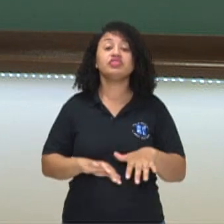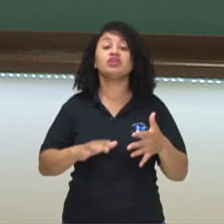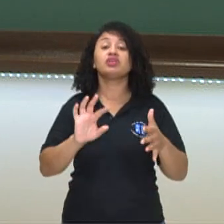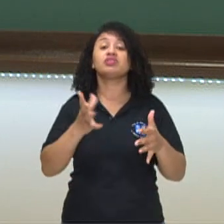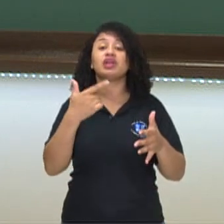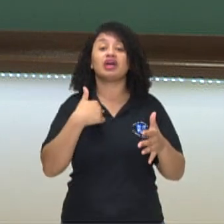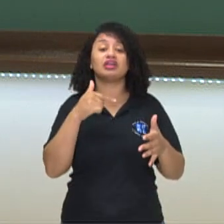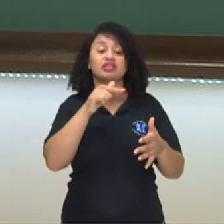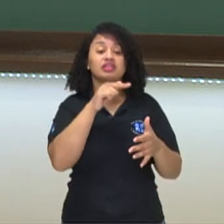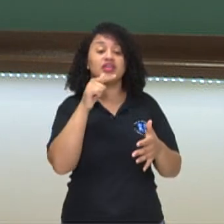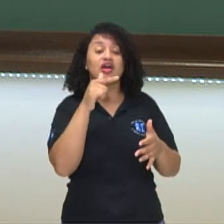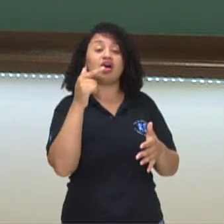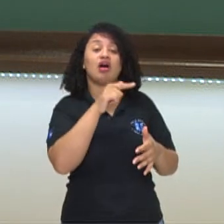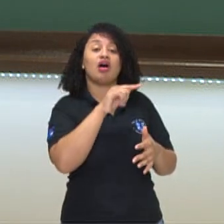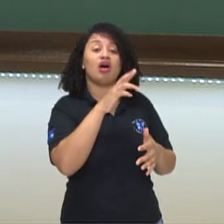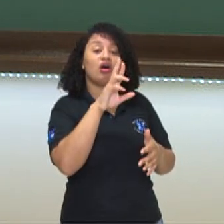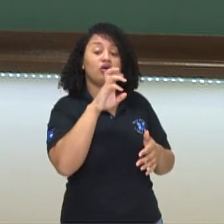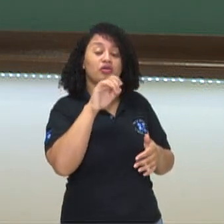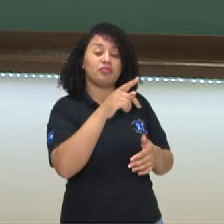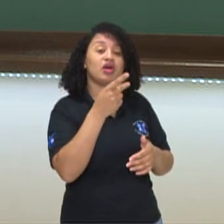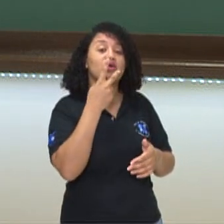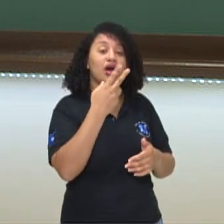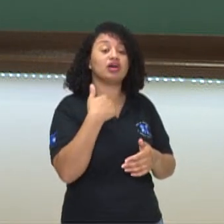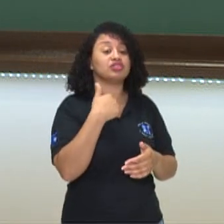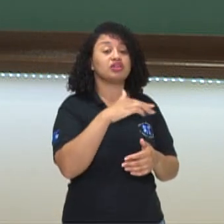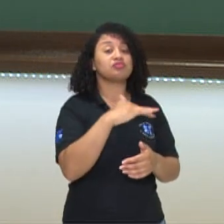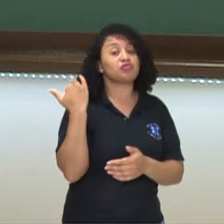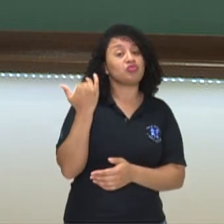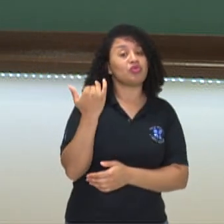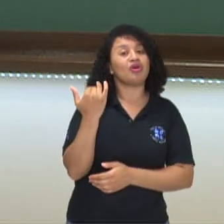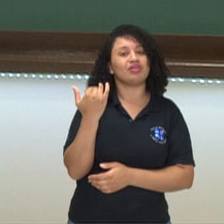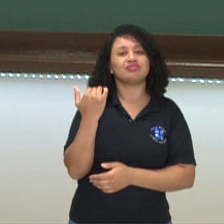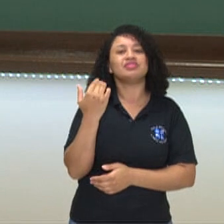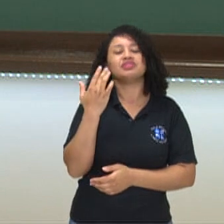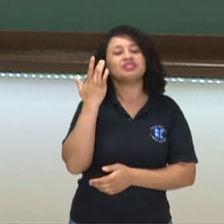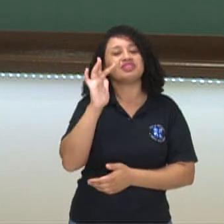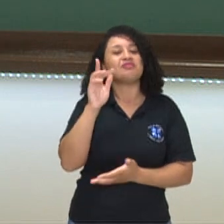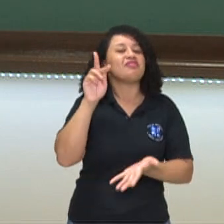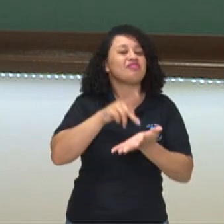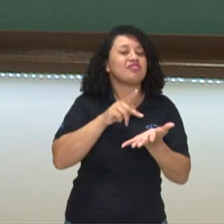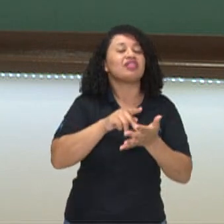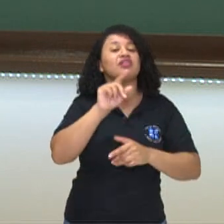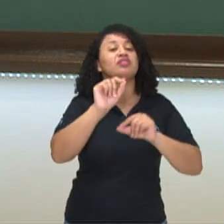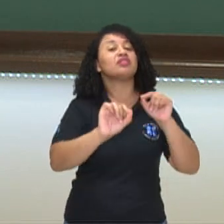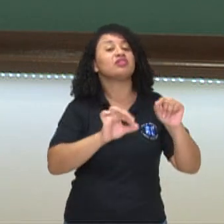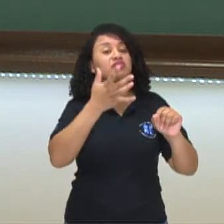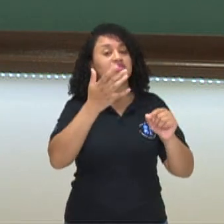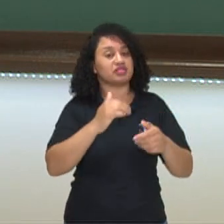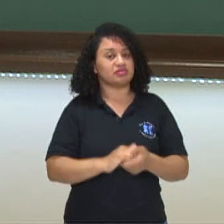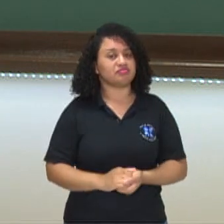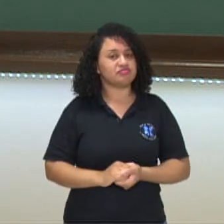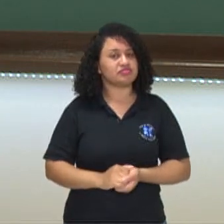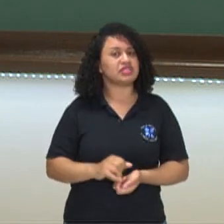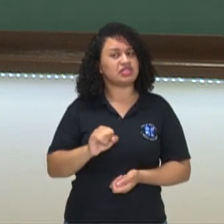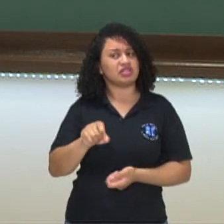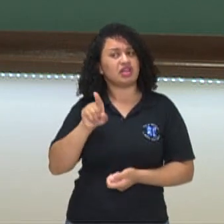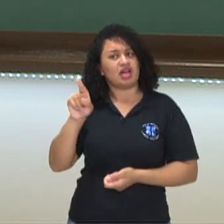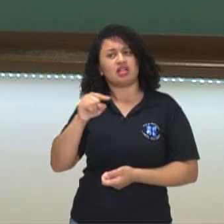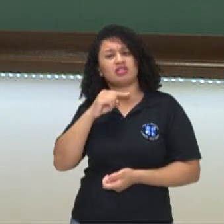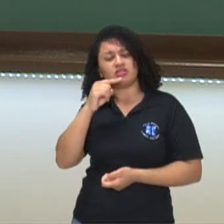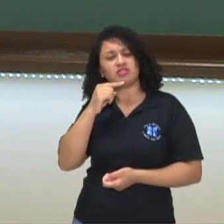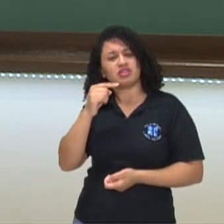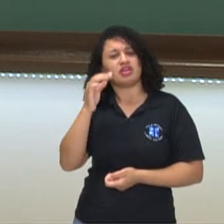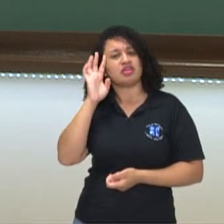de Julieta chega até Romeu sem que ele soubesse a verdadeira história, né? Se Julieta não consegue imaginar sua vida